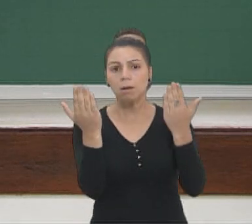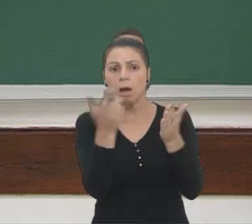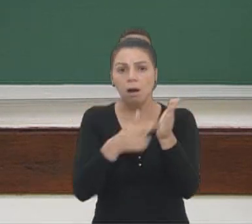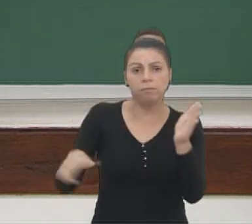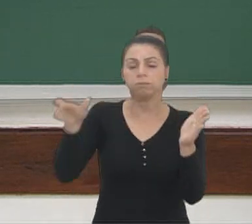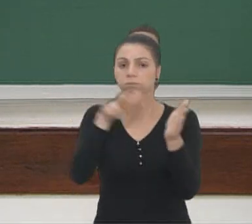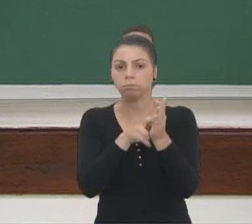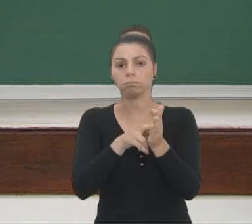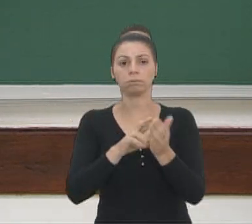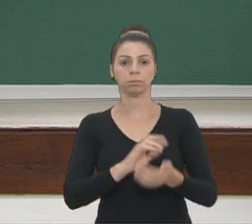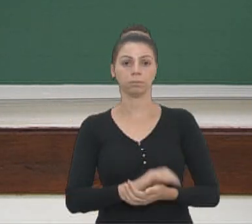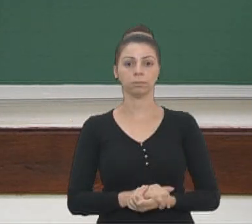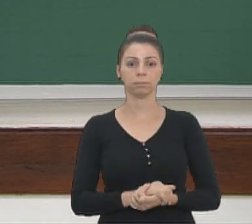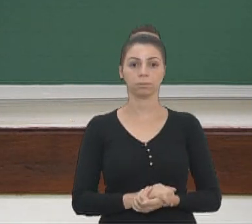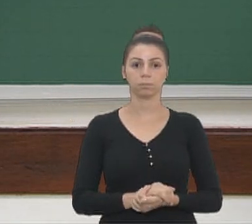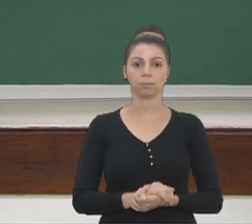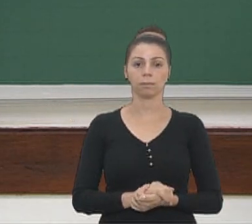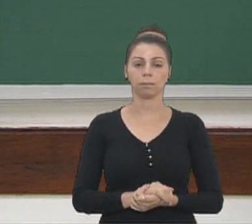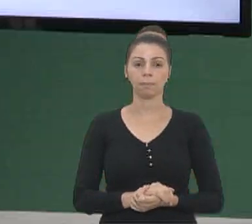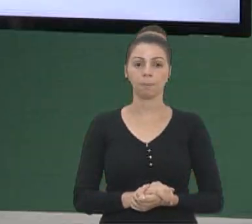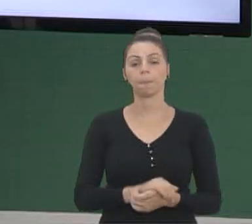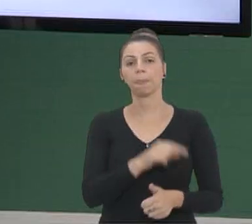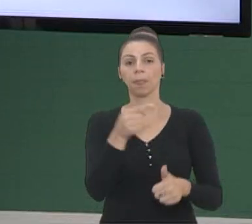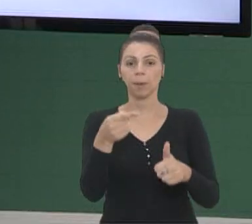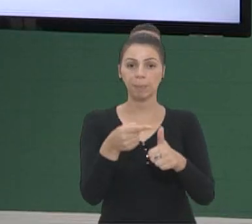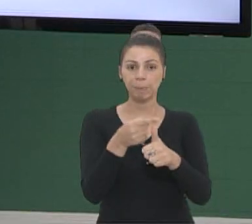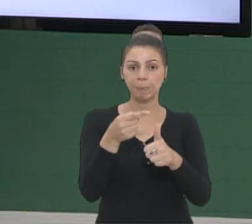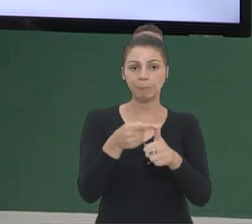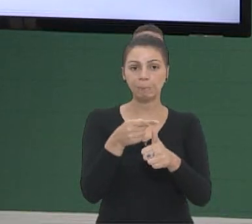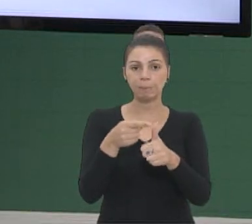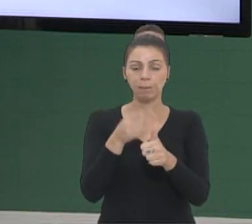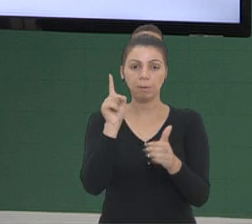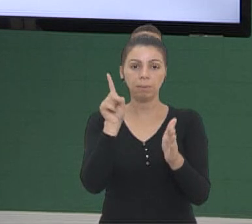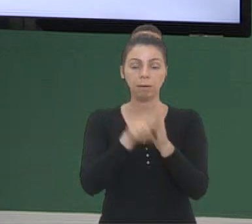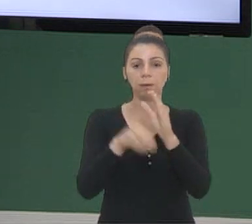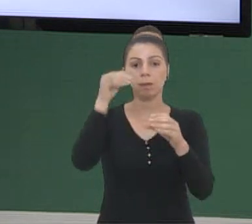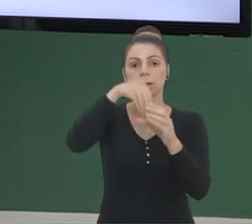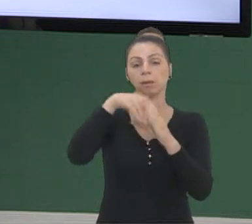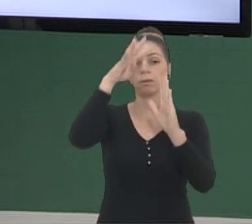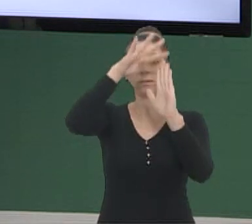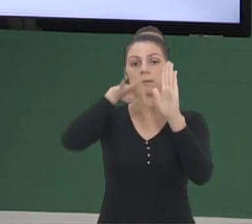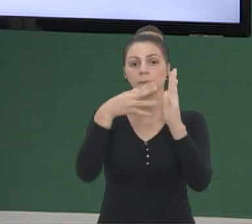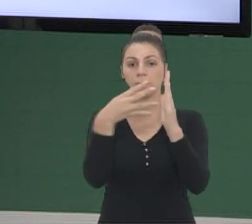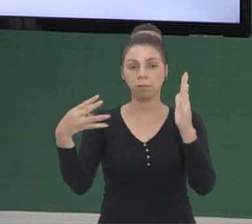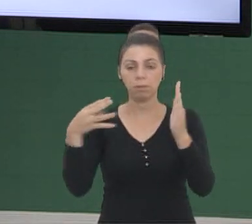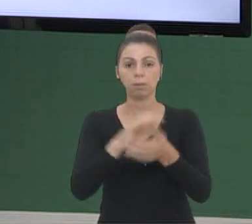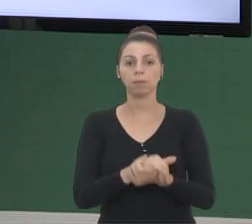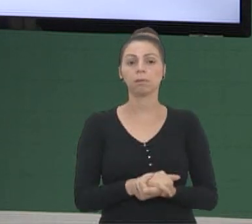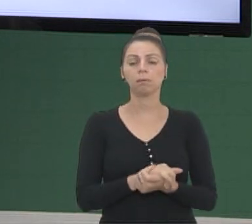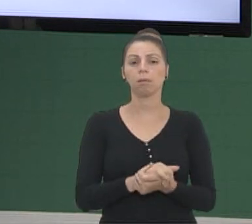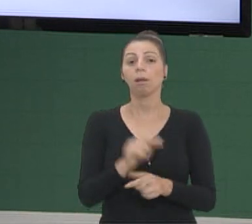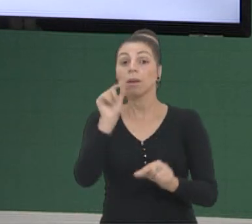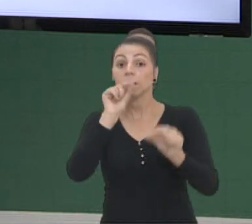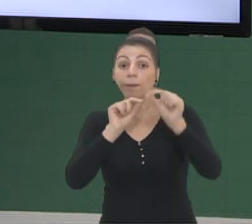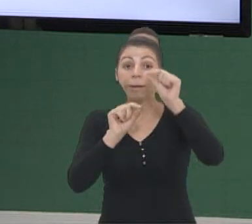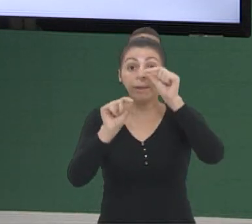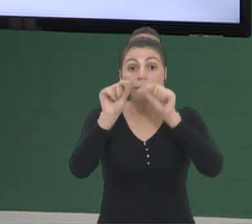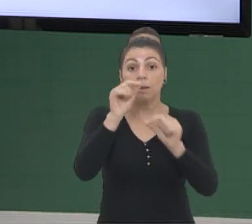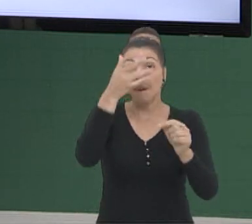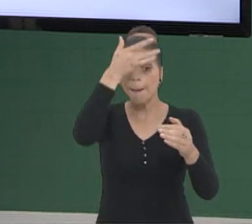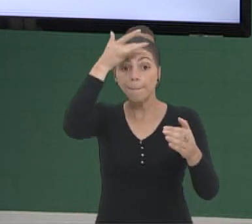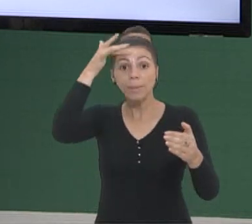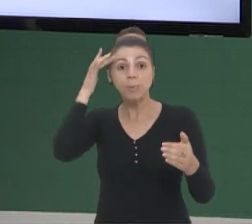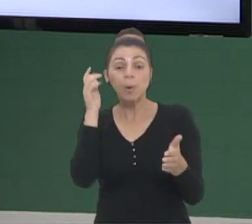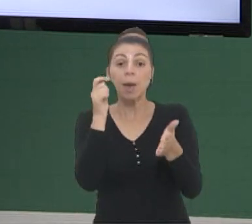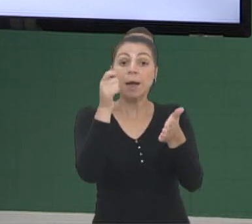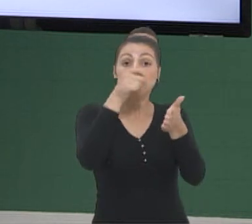lá. Primeira questão aí, que está dentro da tabela, que era a questão de quem é que escreve esse